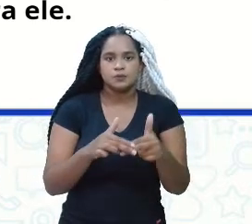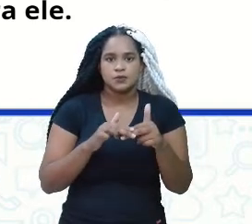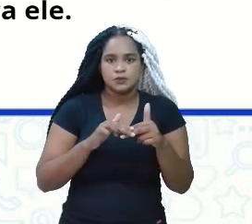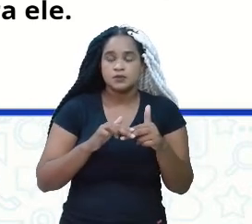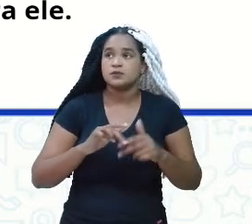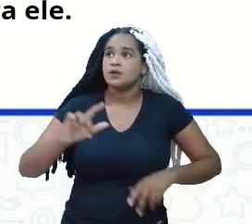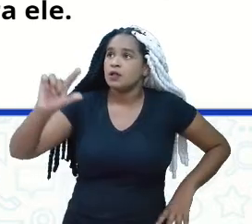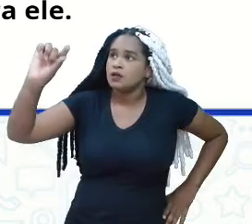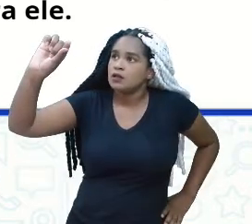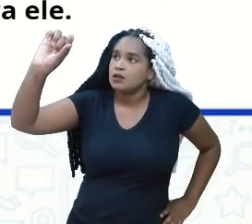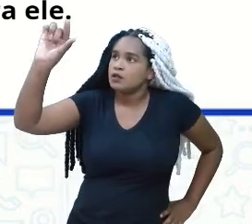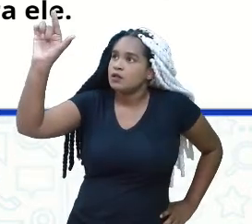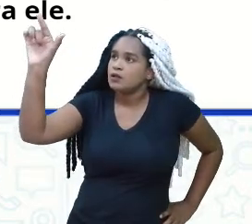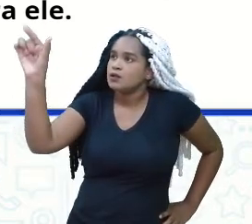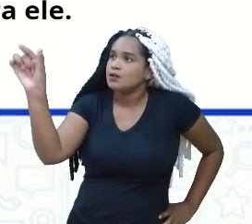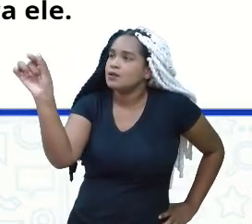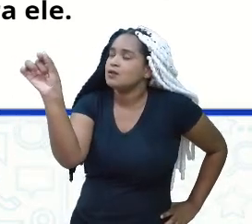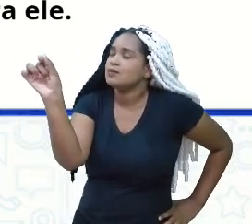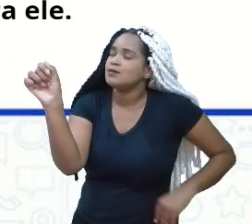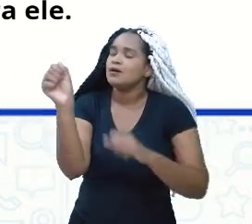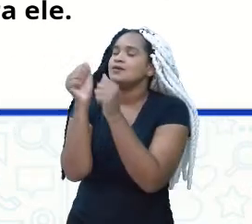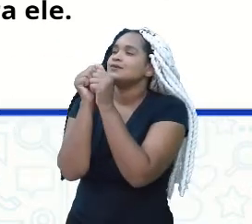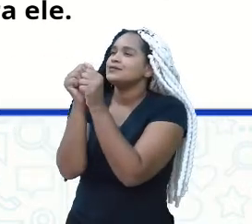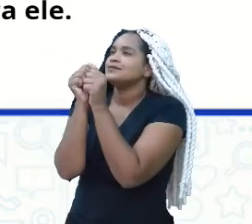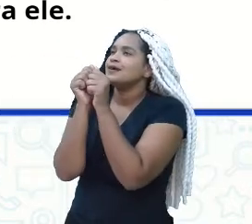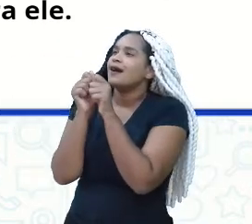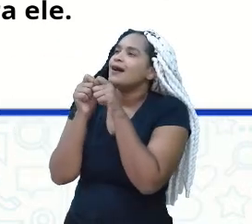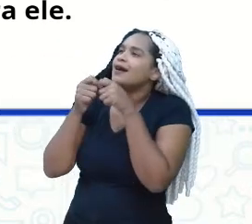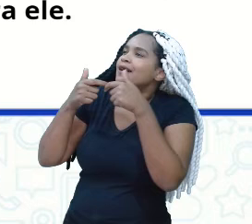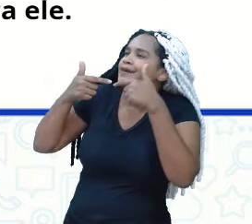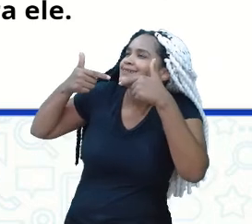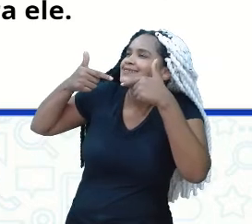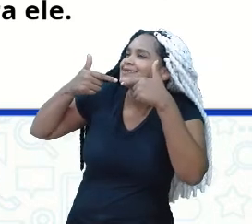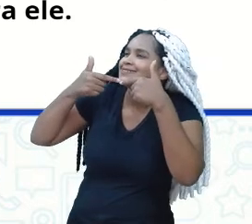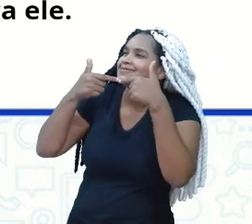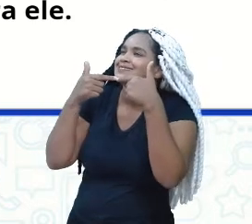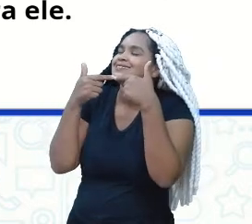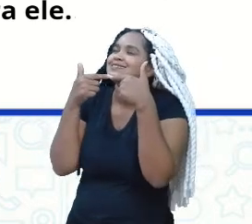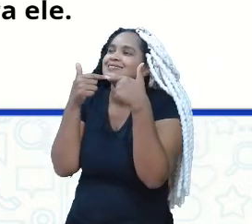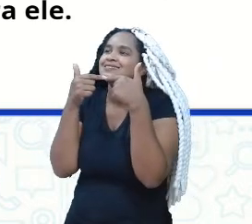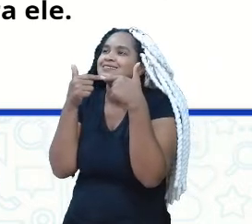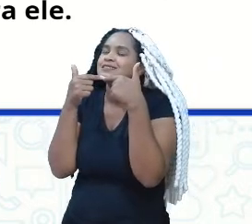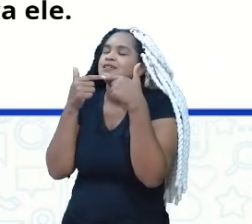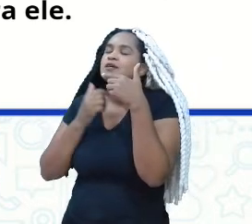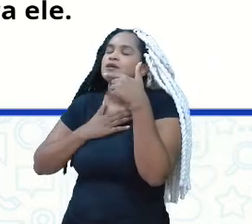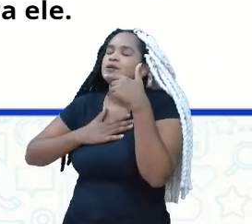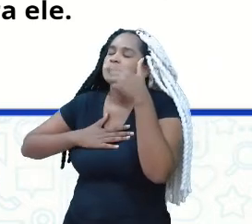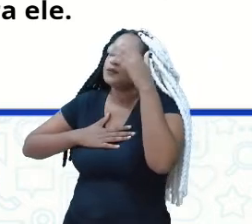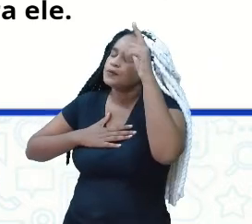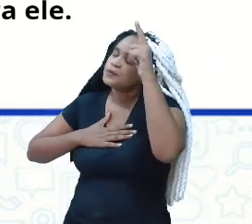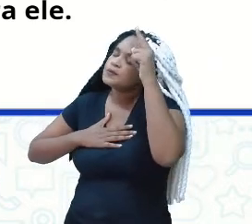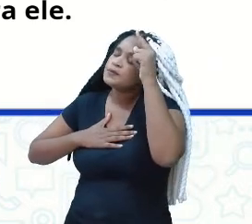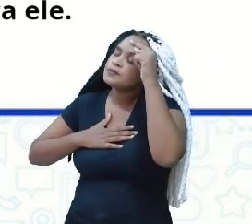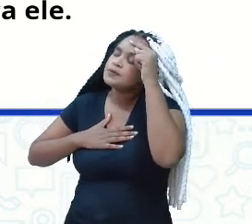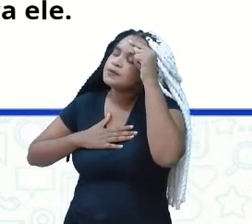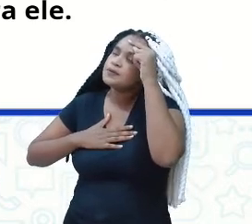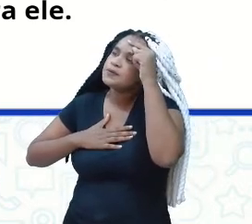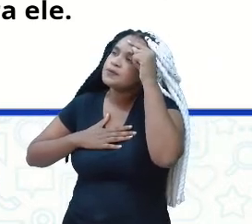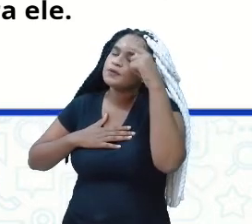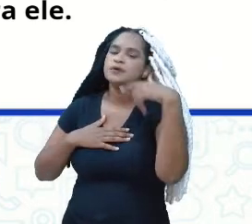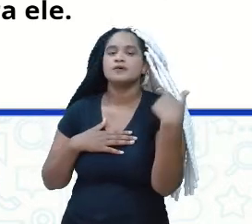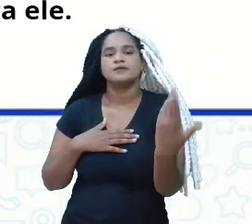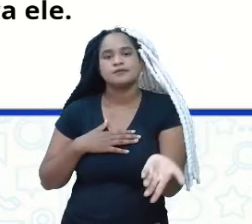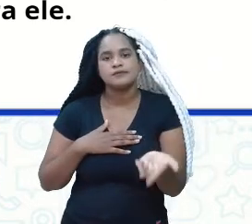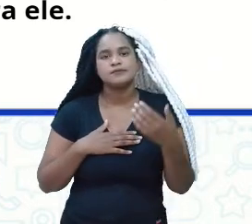lua minguante, sua companheira de riso, a única coisa que acalmava seu coração,